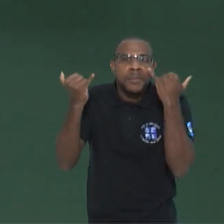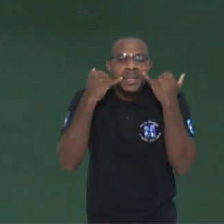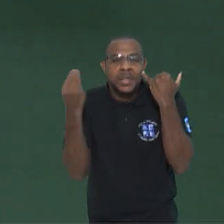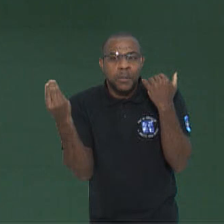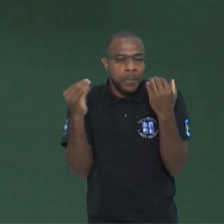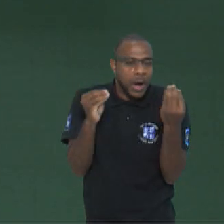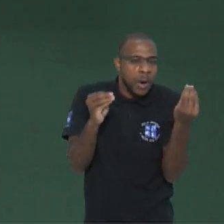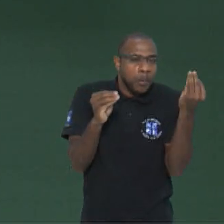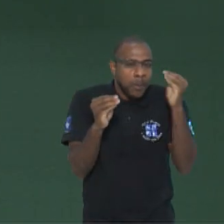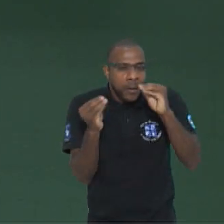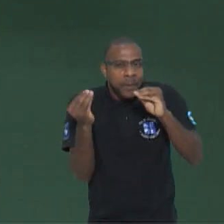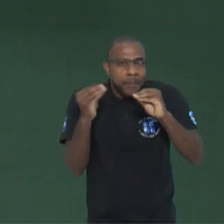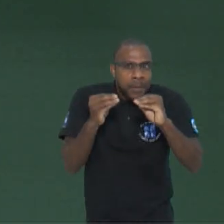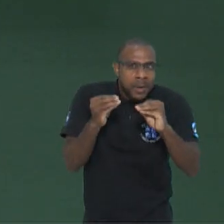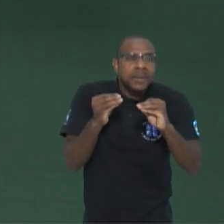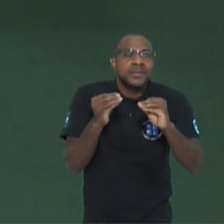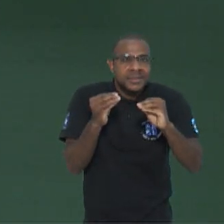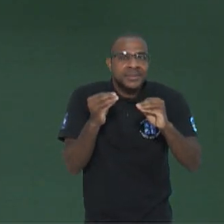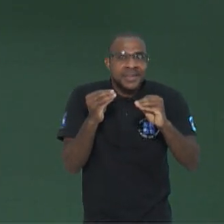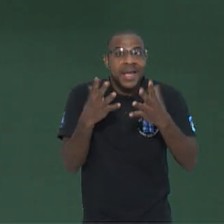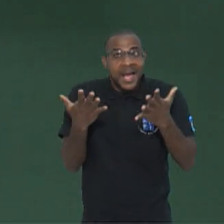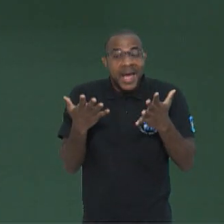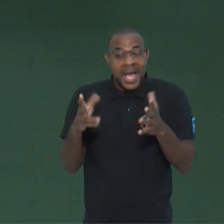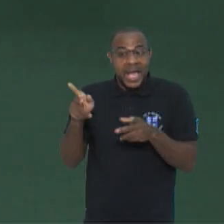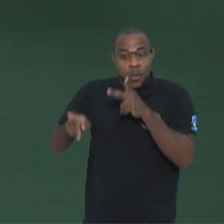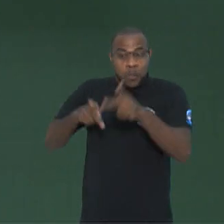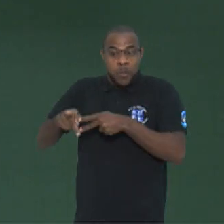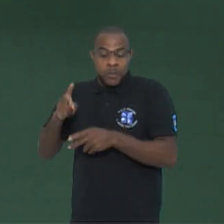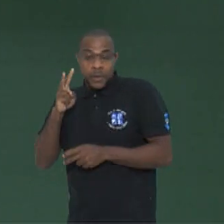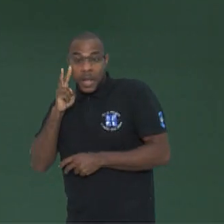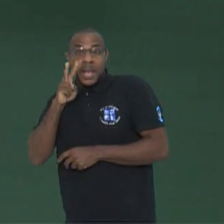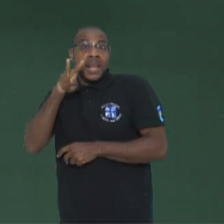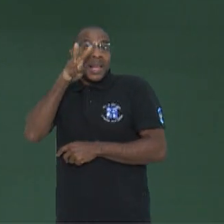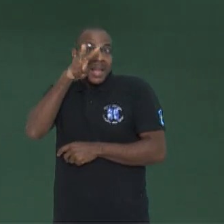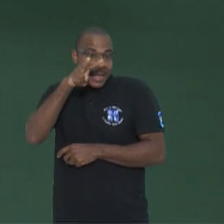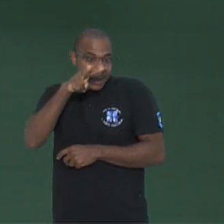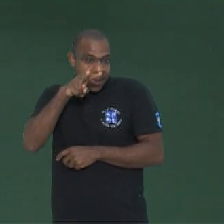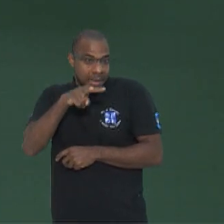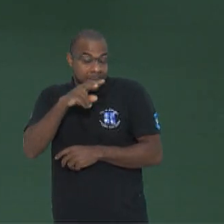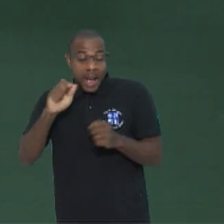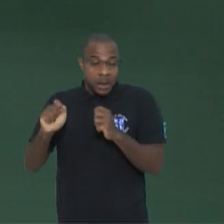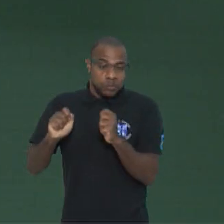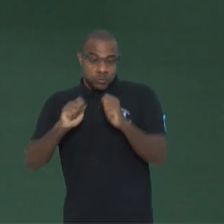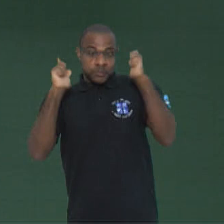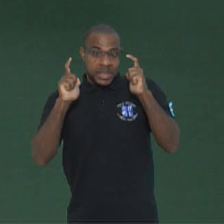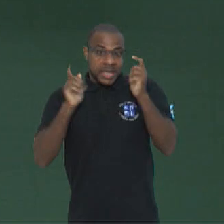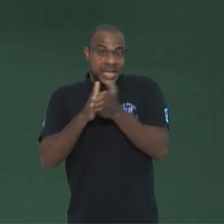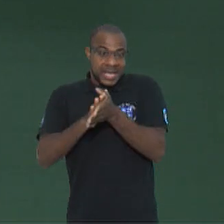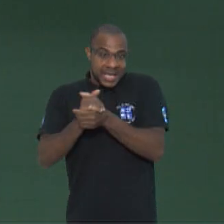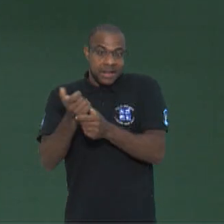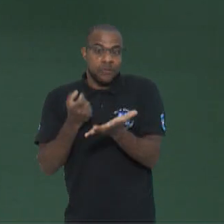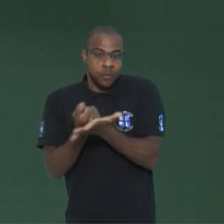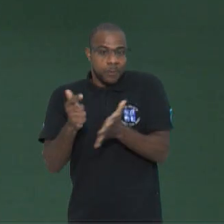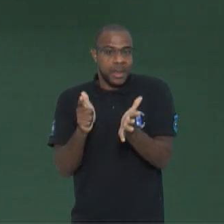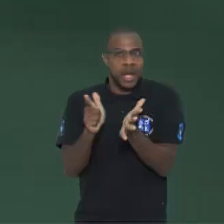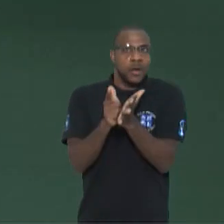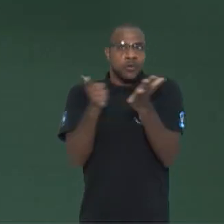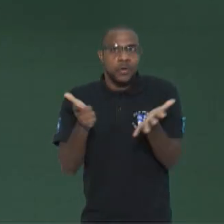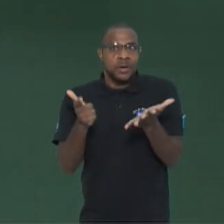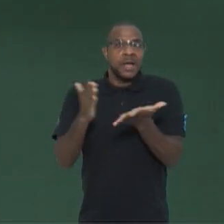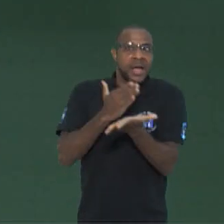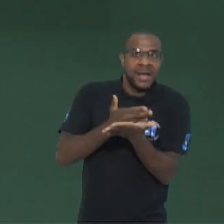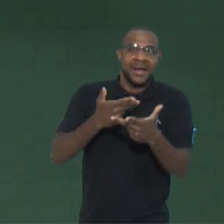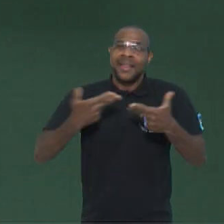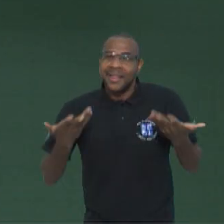vez só e fazer com que o meu leitor queira, sim, ler toda a matéria, ler a notícia inteira